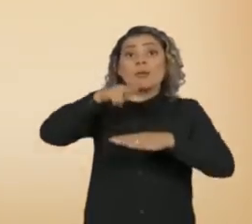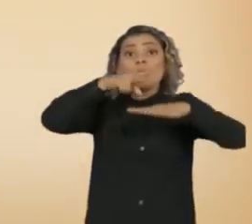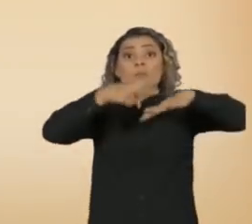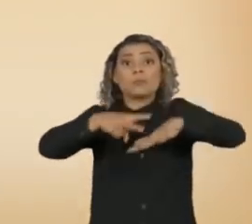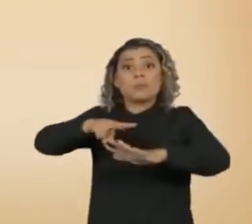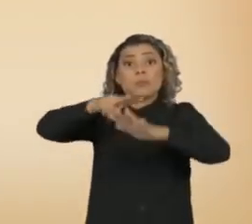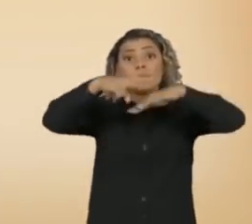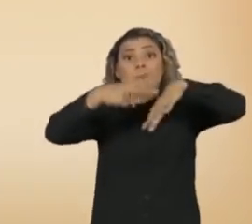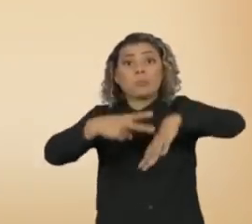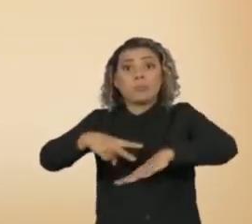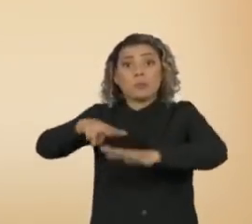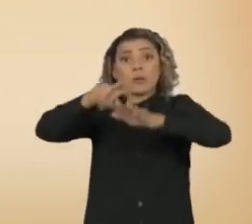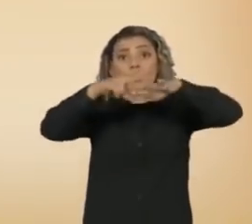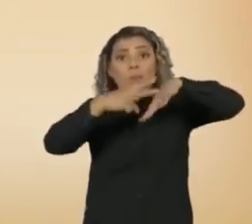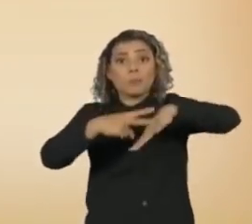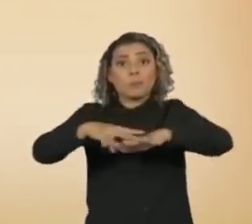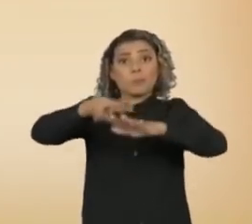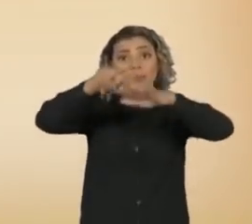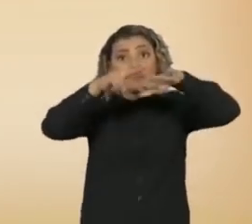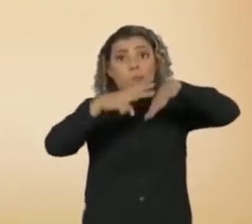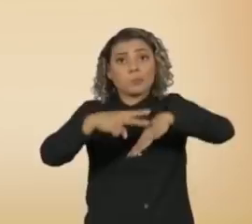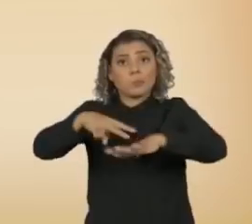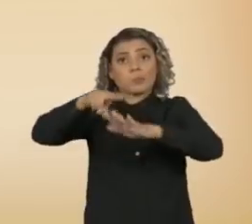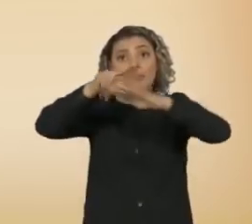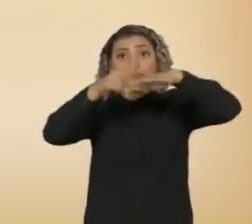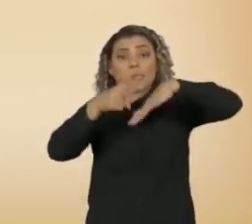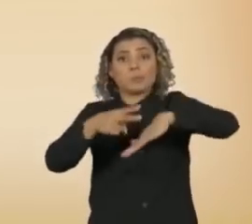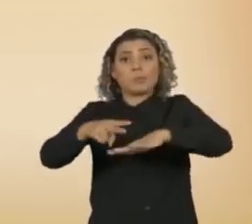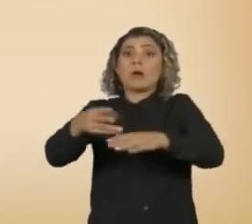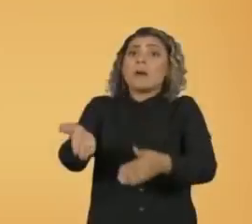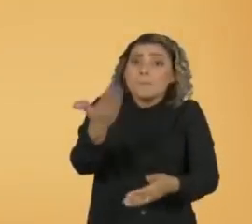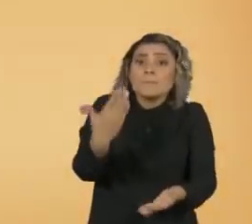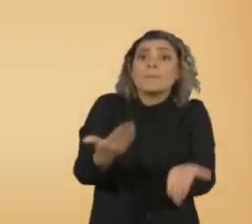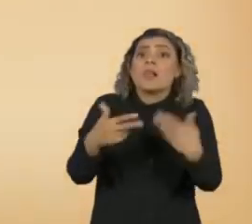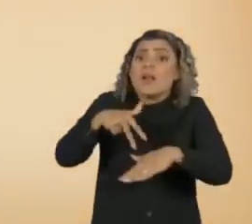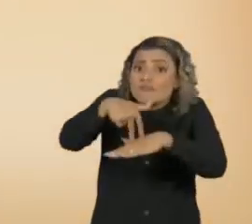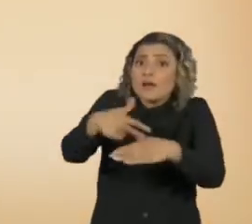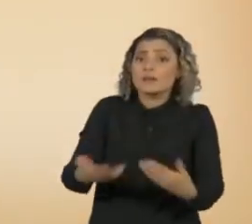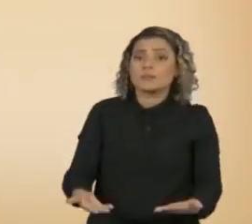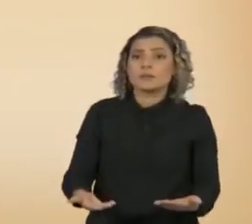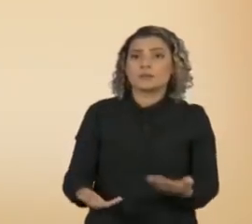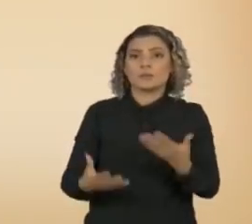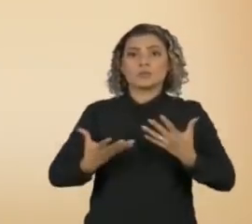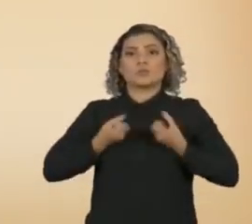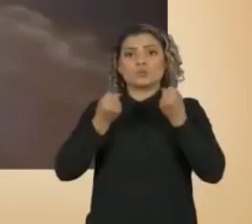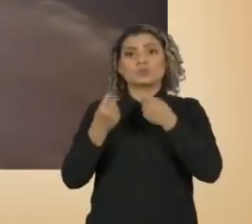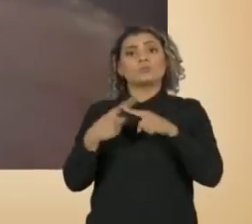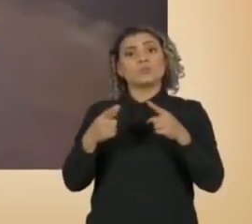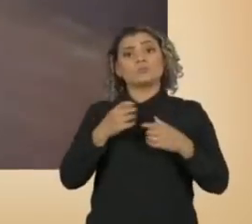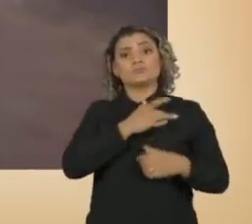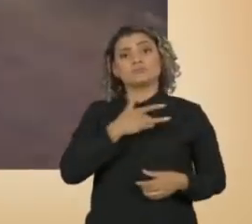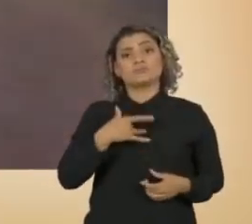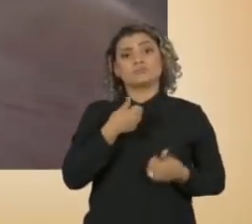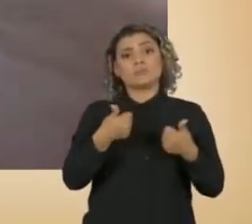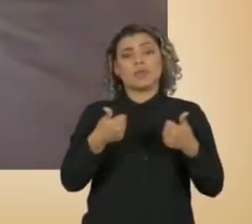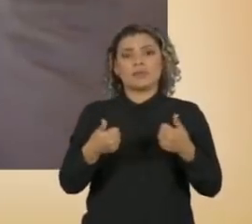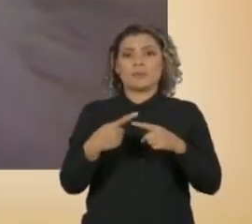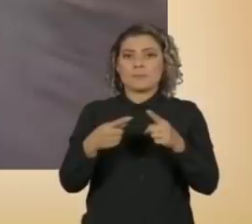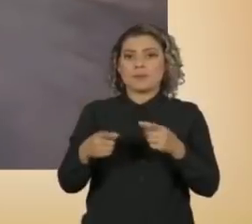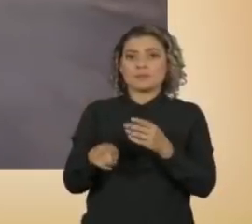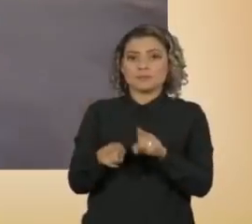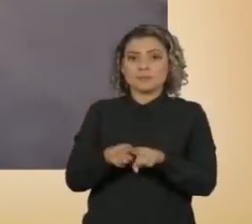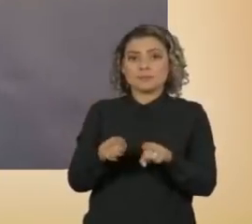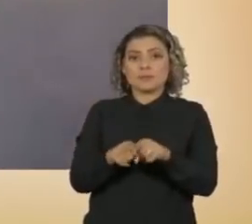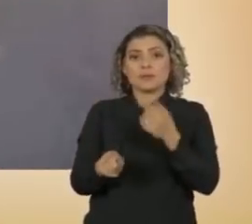pela água da correnteza numa avenida da cidade. Moço, levanta! Apesar do susto, ele passa bem. Na cidade de Limeira, as